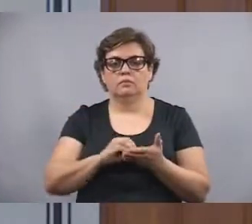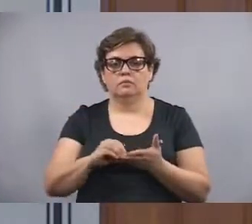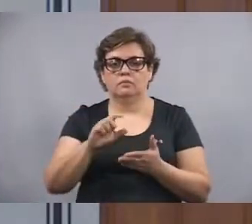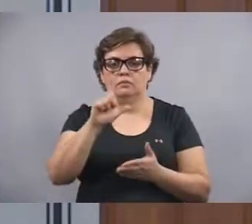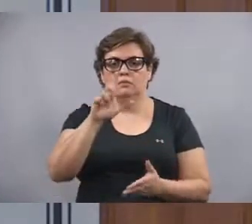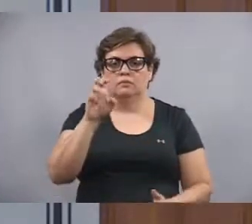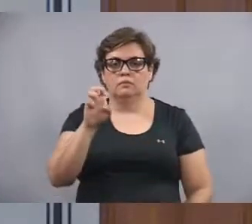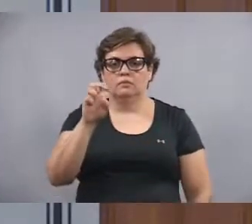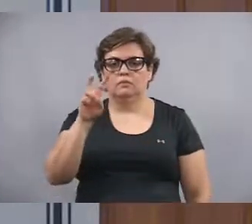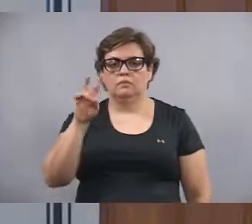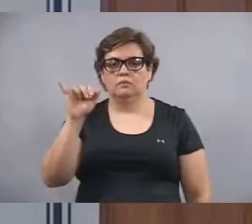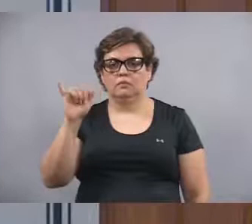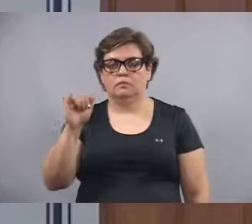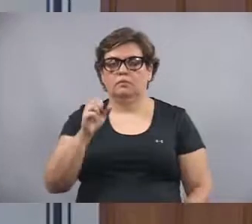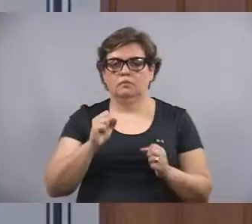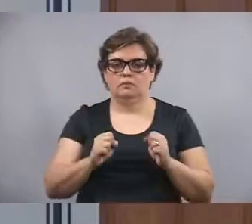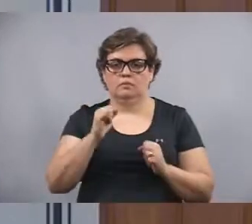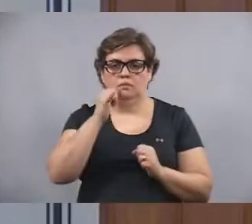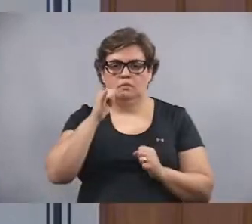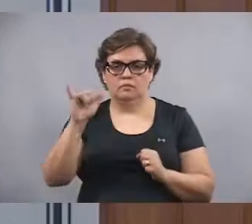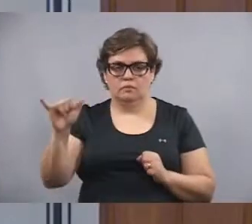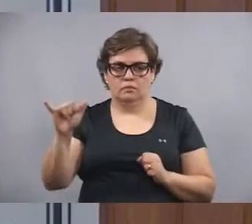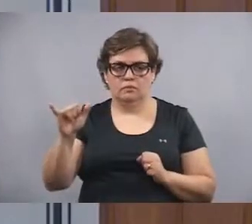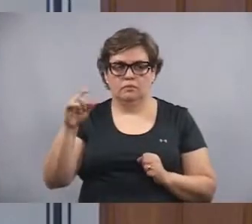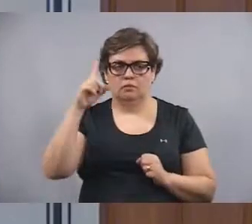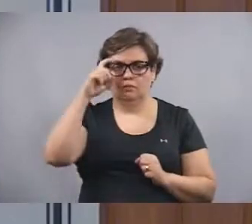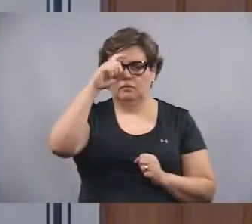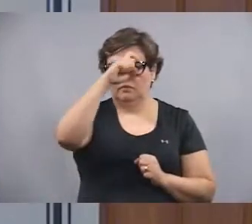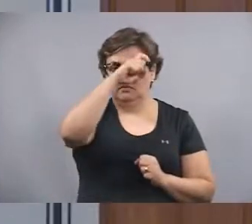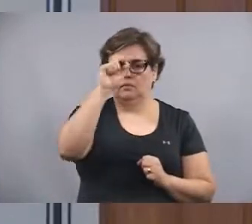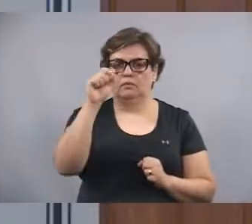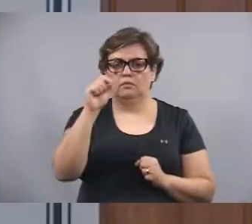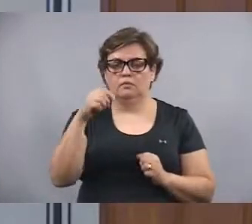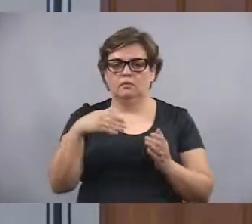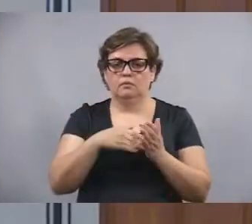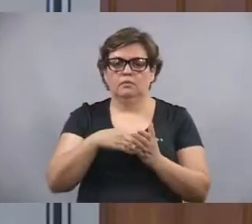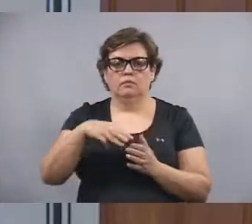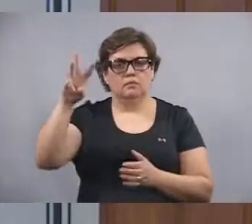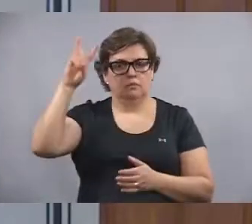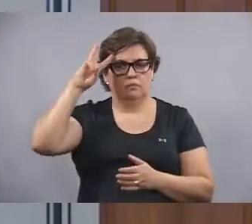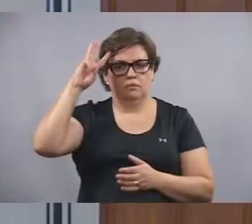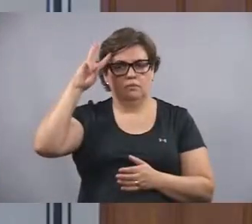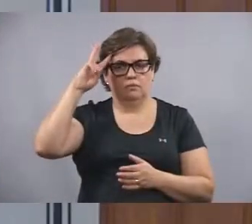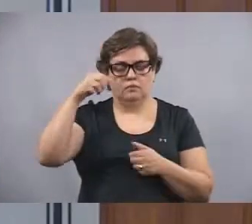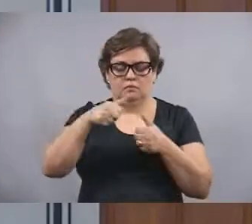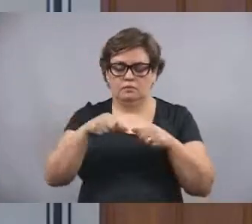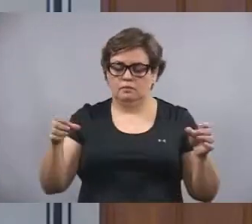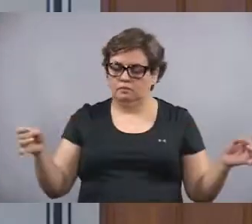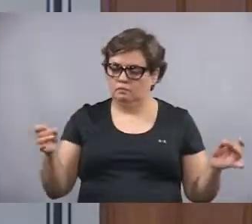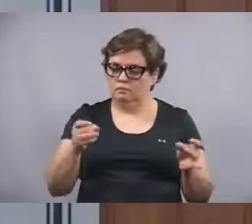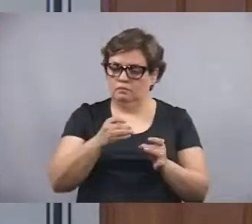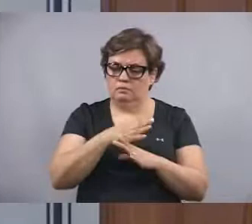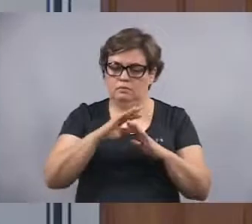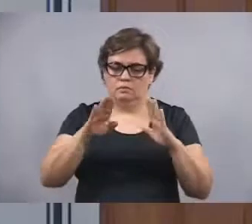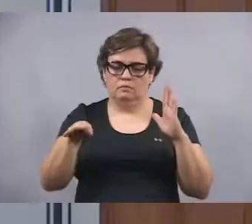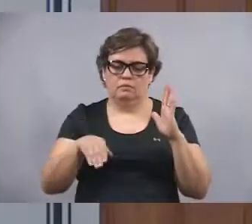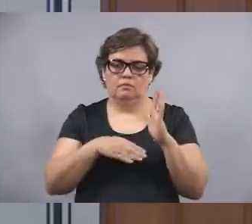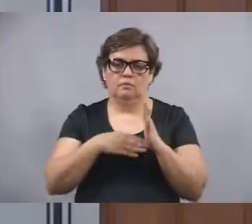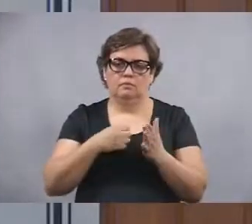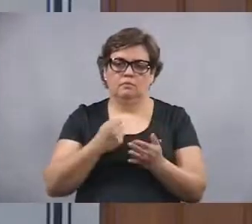Levi pôde informar as dificuldades, que até terça-feira estaria sanando toda a folha